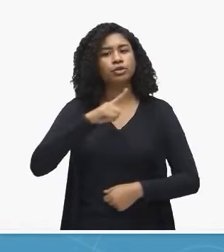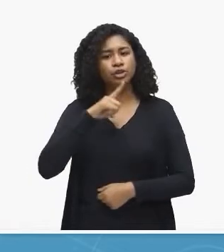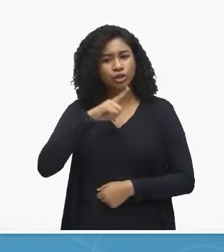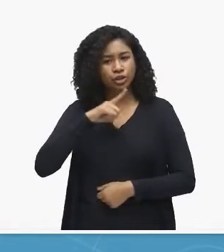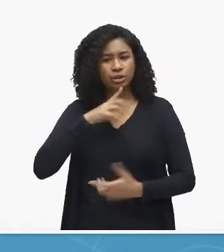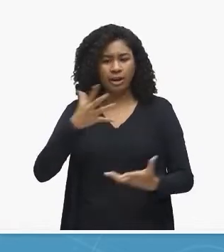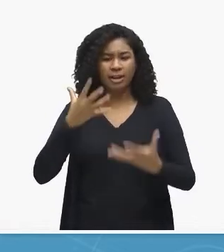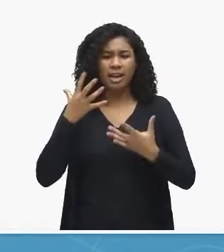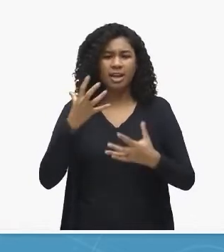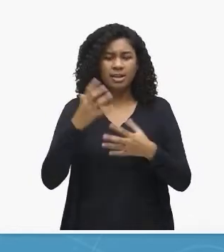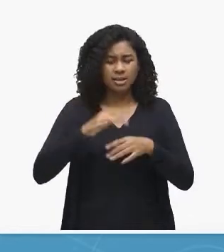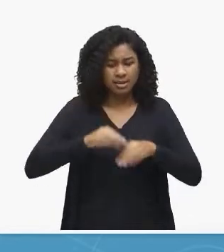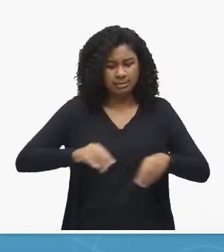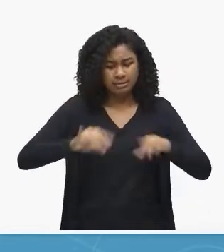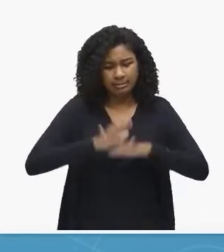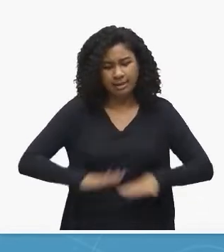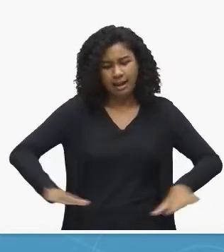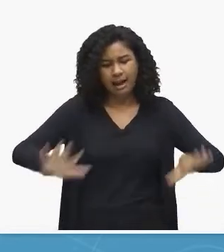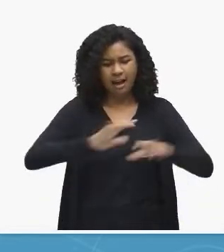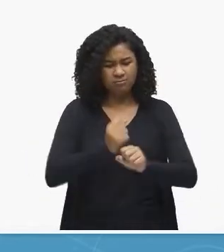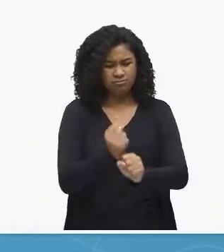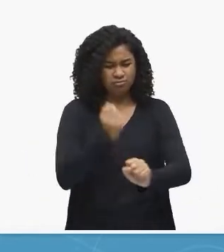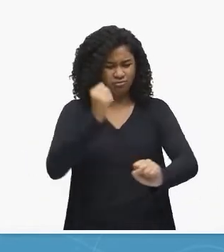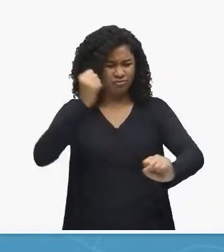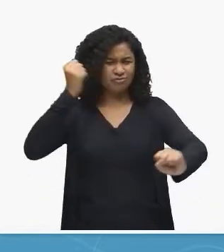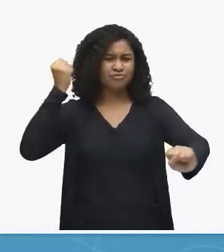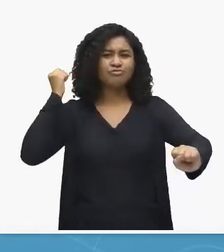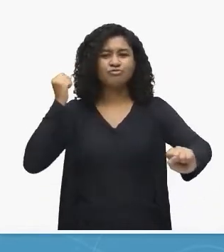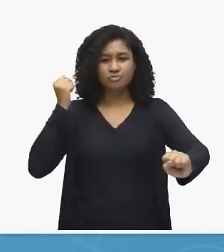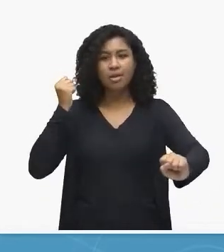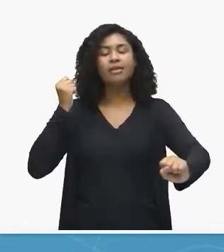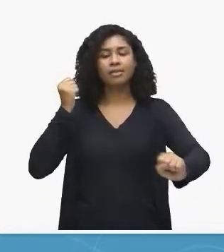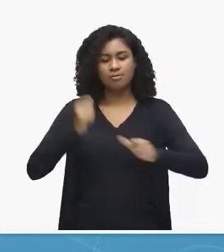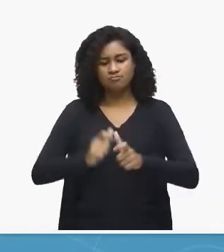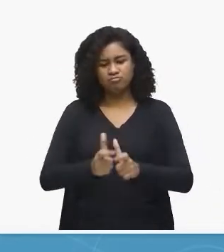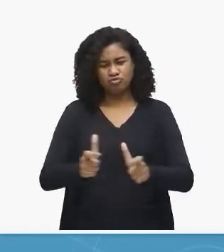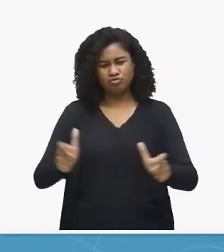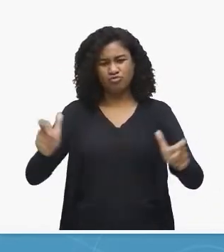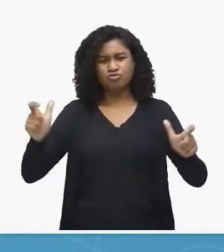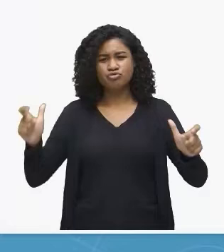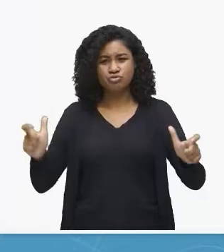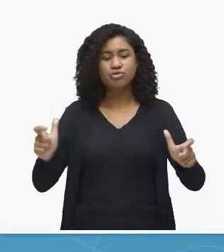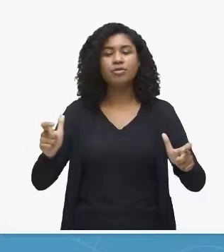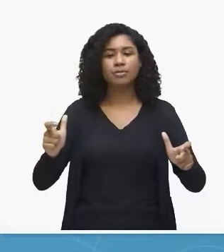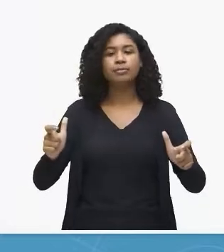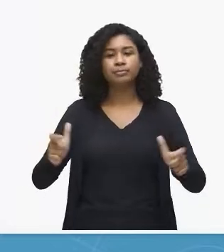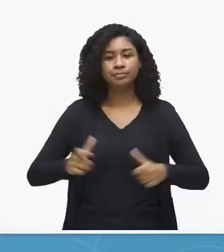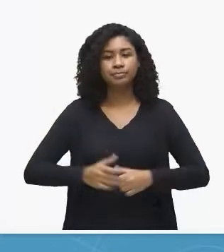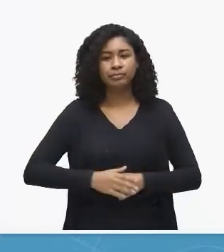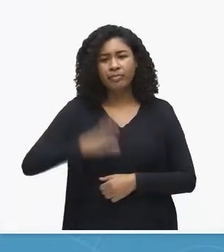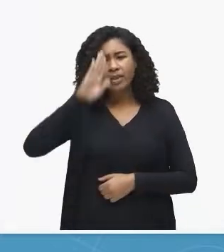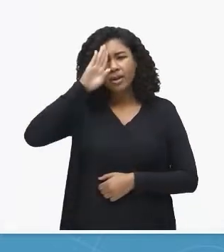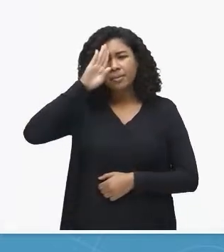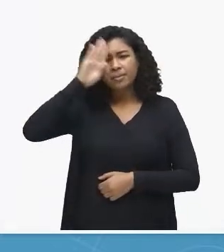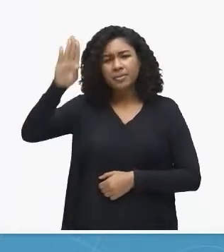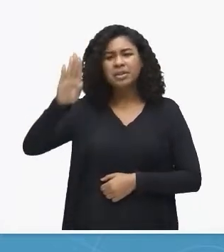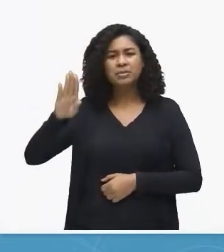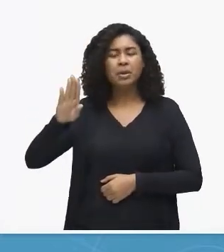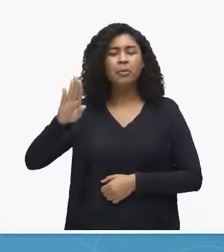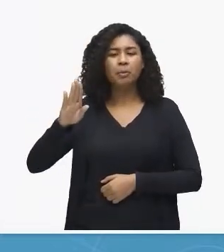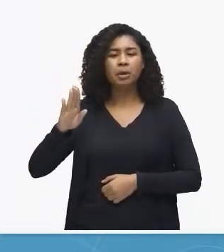territorial, principalmente ali na região dos Balcãs, né? Região ali cobiçadíssima pelas potências, vai